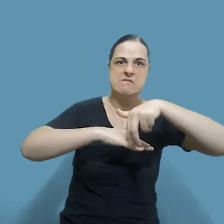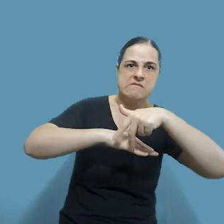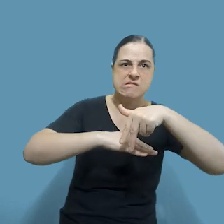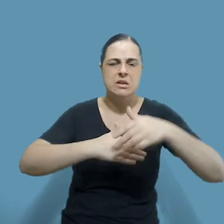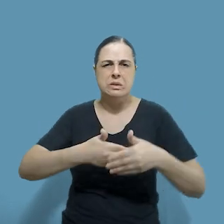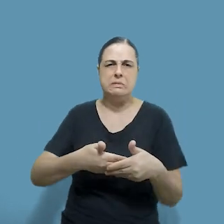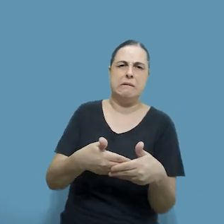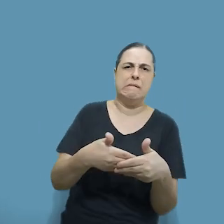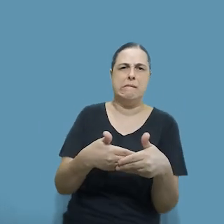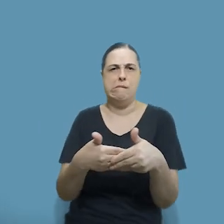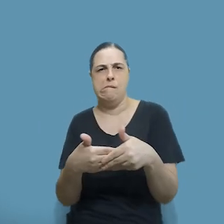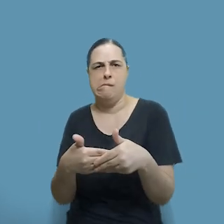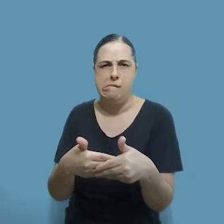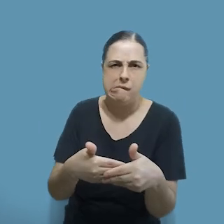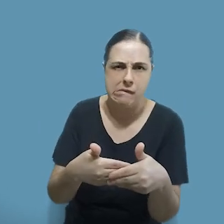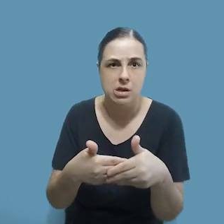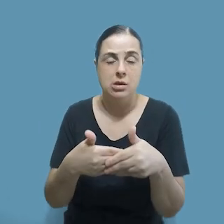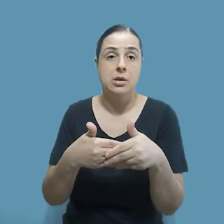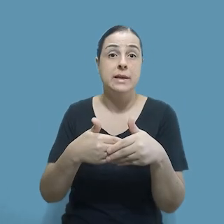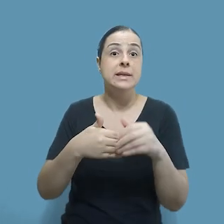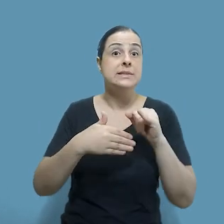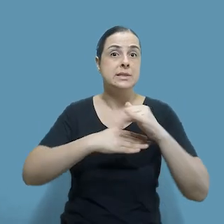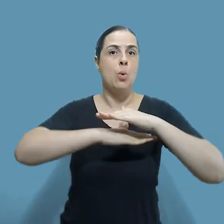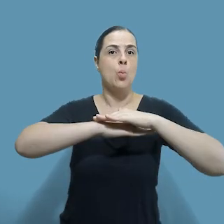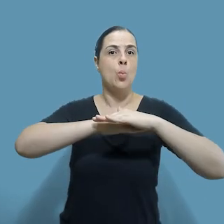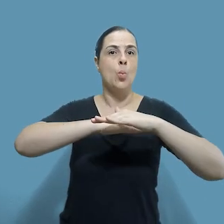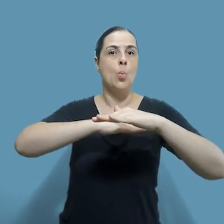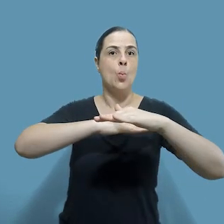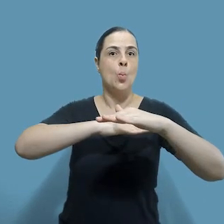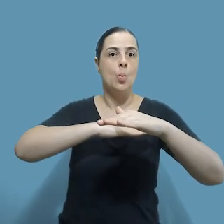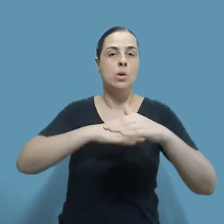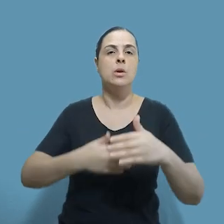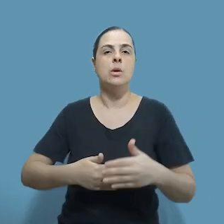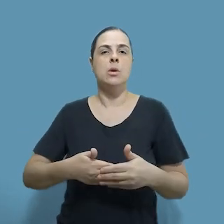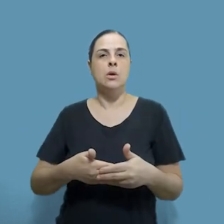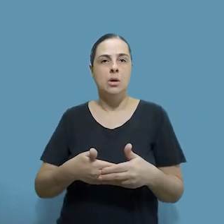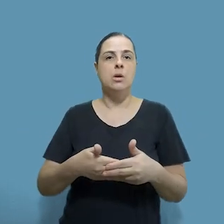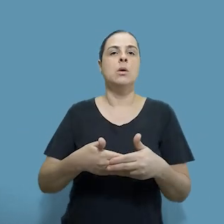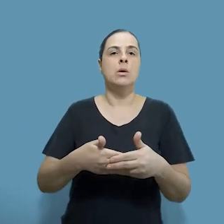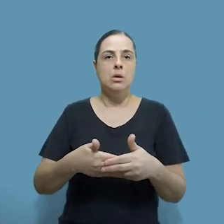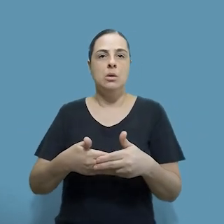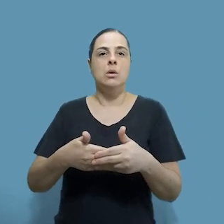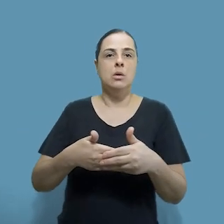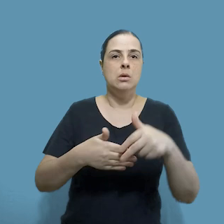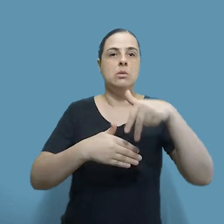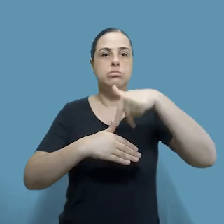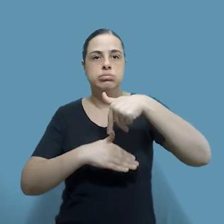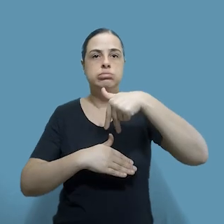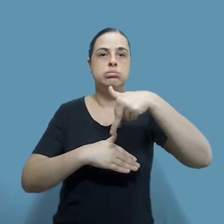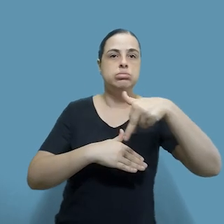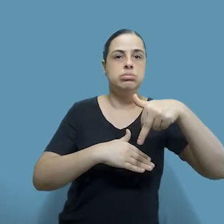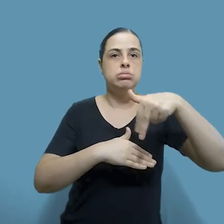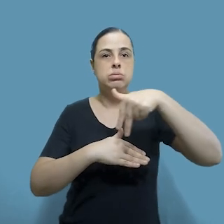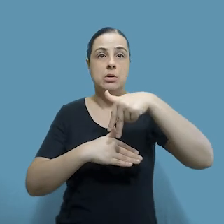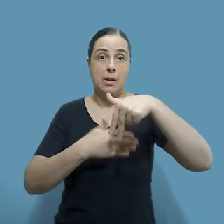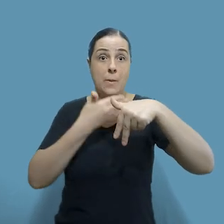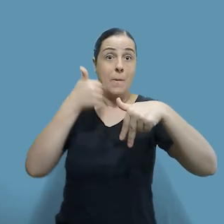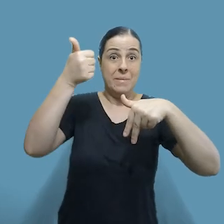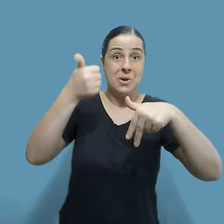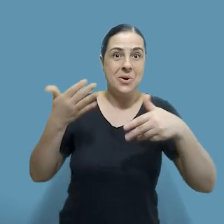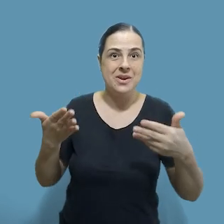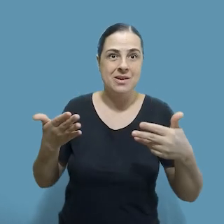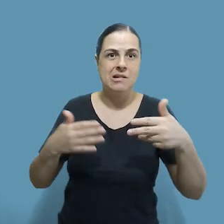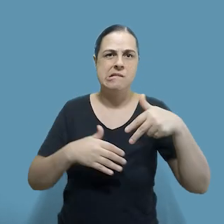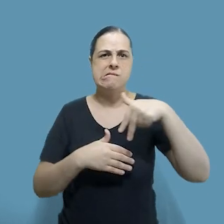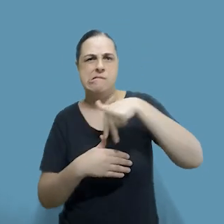né? Se ela nem nasceu, se ela está empurrando o carrinho de bebê, o marido, enfim, alguém, empurrar